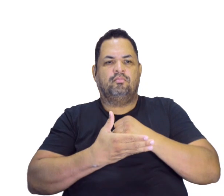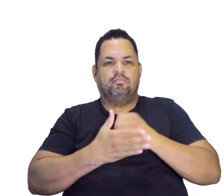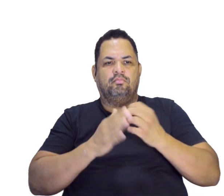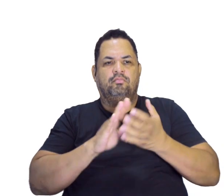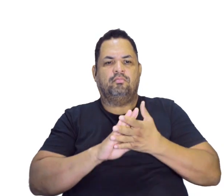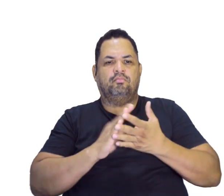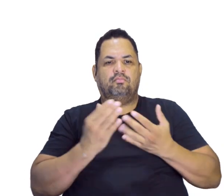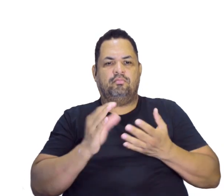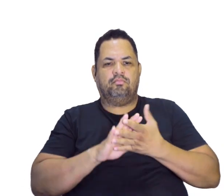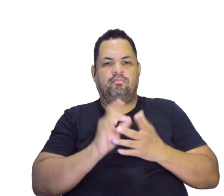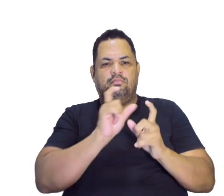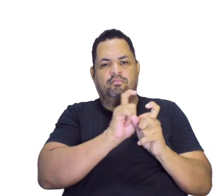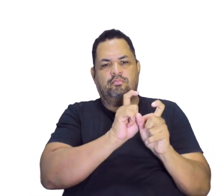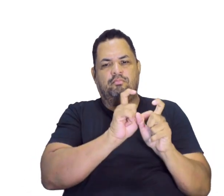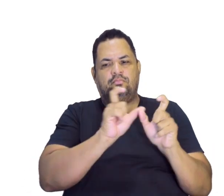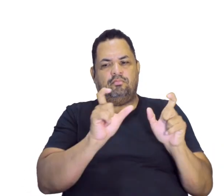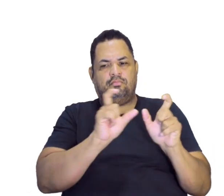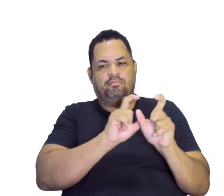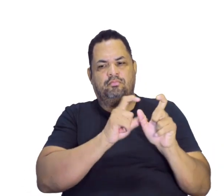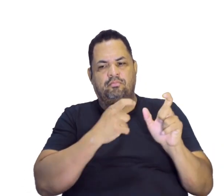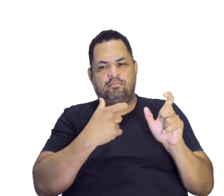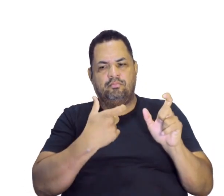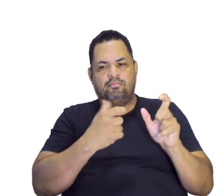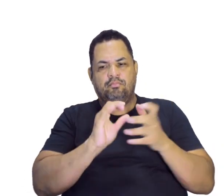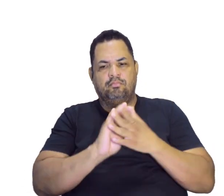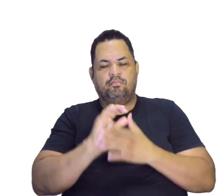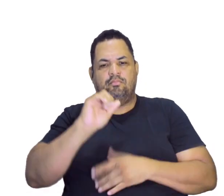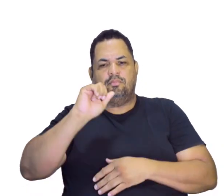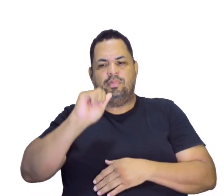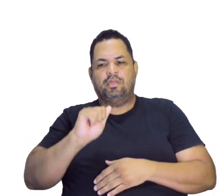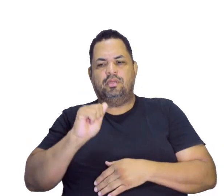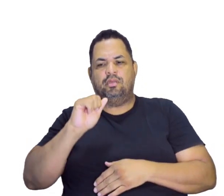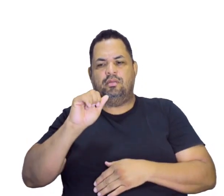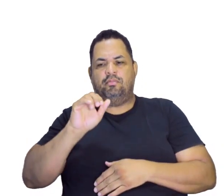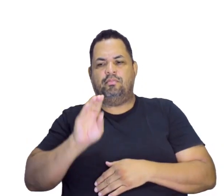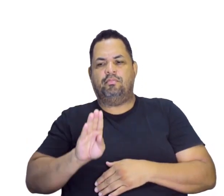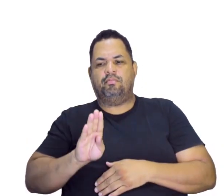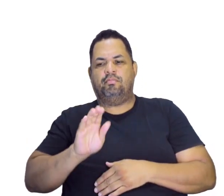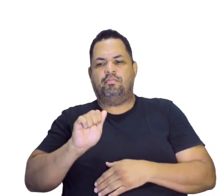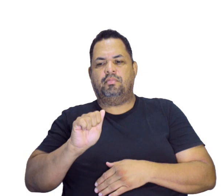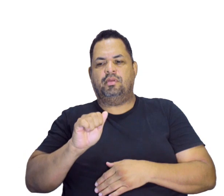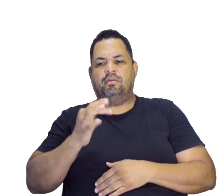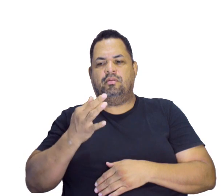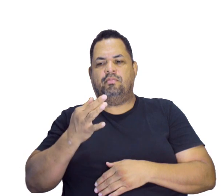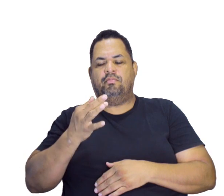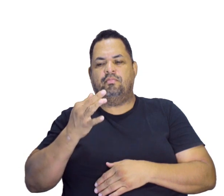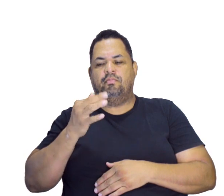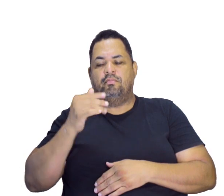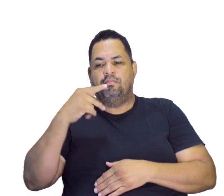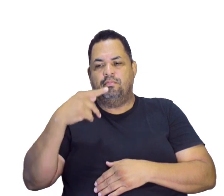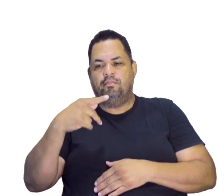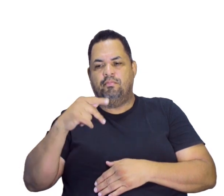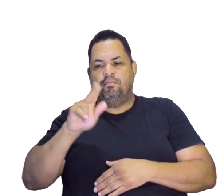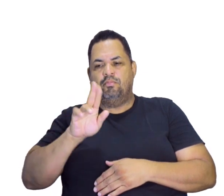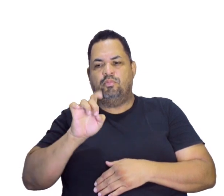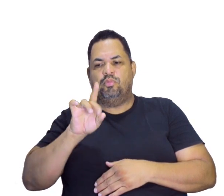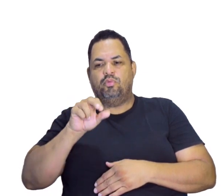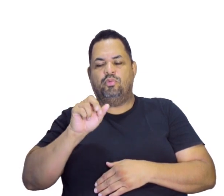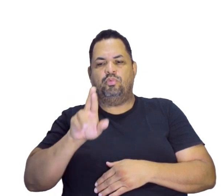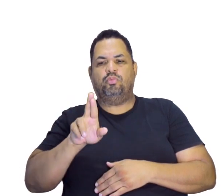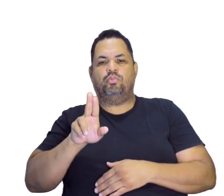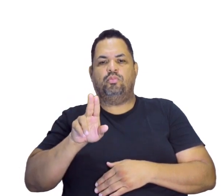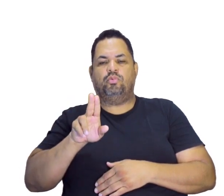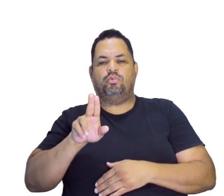meio que um sinônimo de Abapuru, que é um dos quadros da esposa do Oswald de